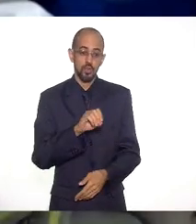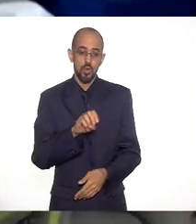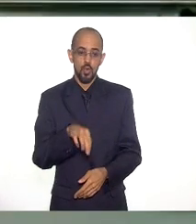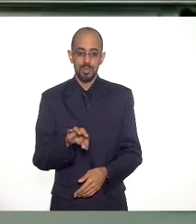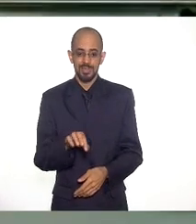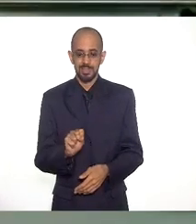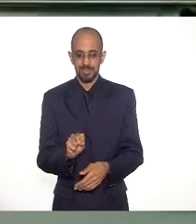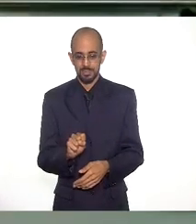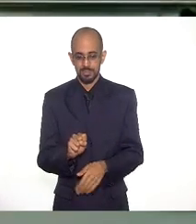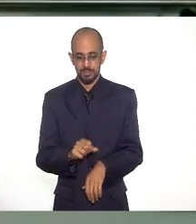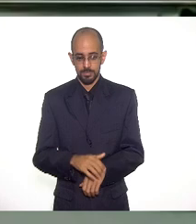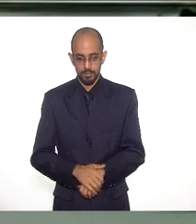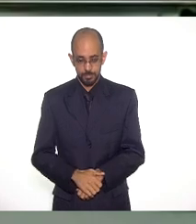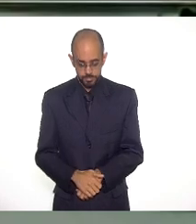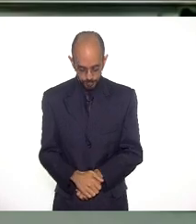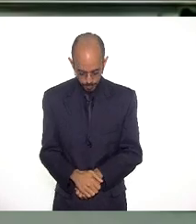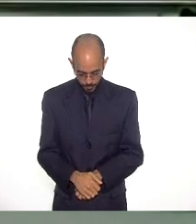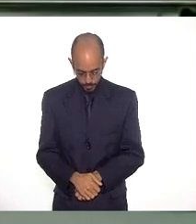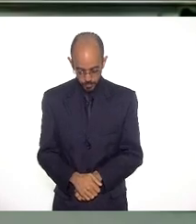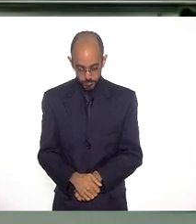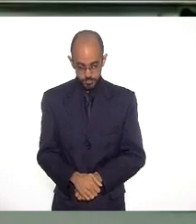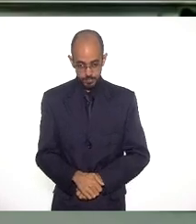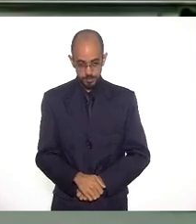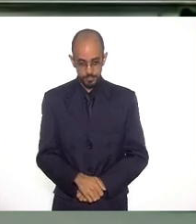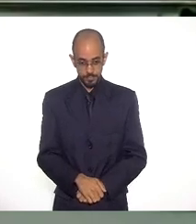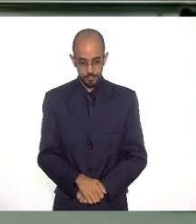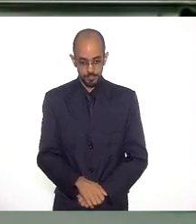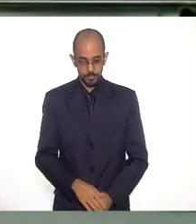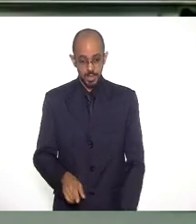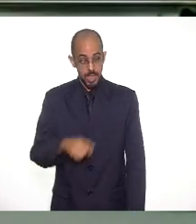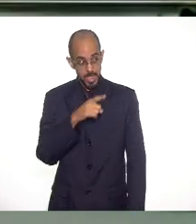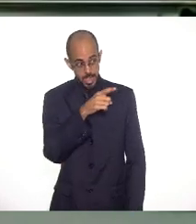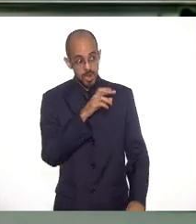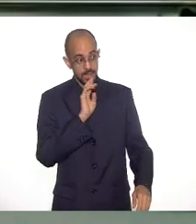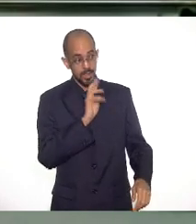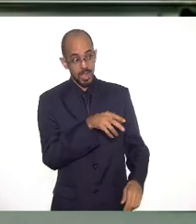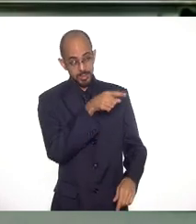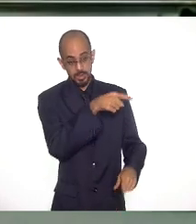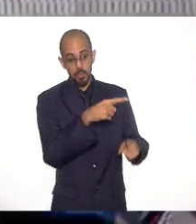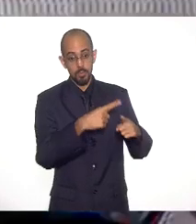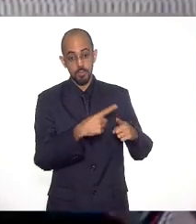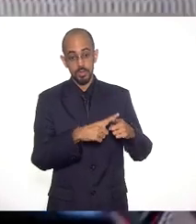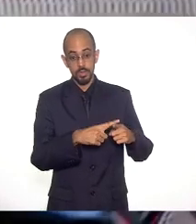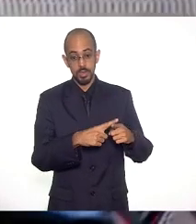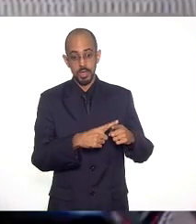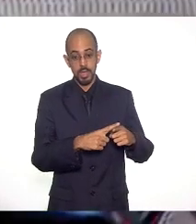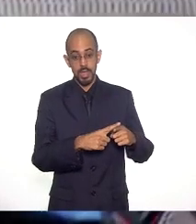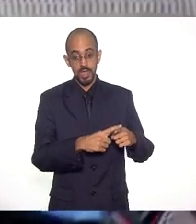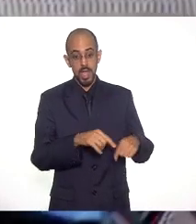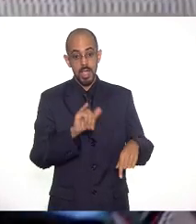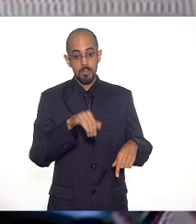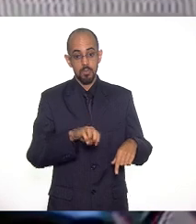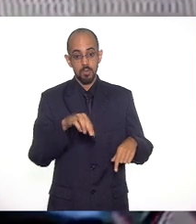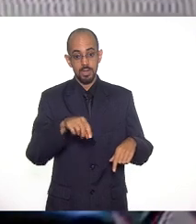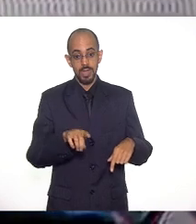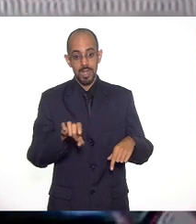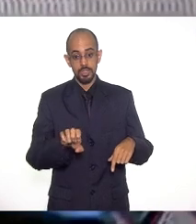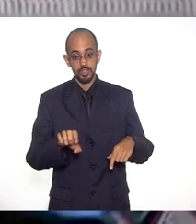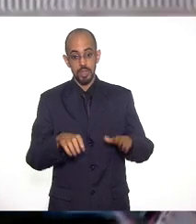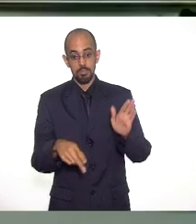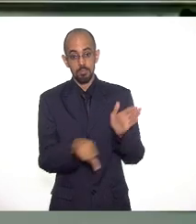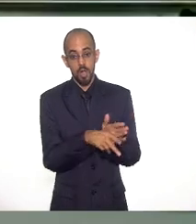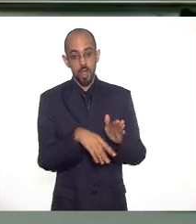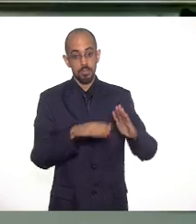Exatamente. Exatamente. Ela tem toda a razão, porque a imunidade é do templo. Do templo. Serviço então, que